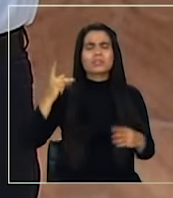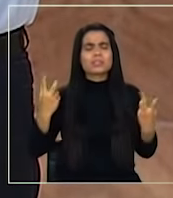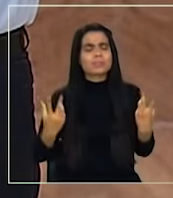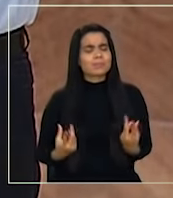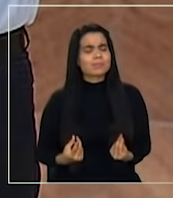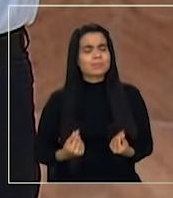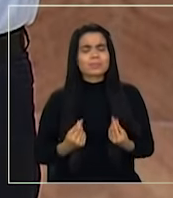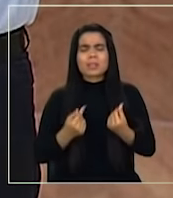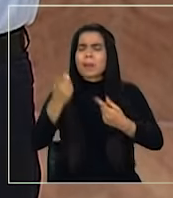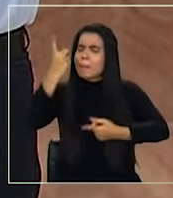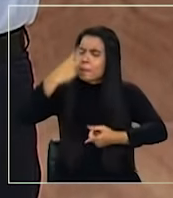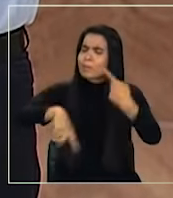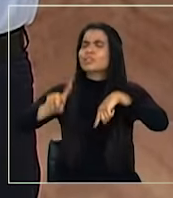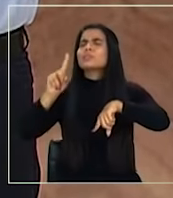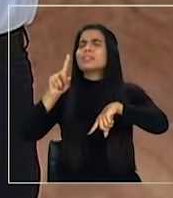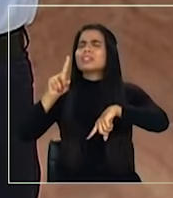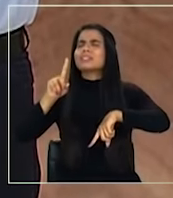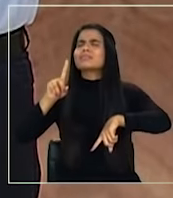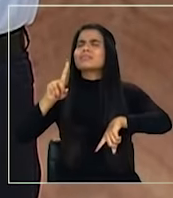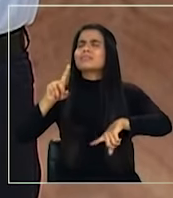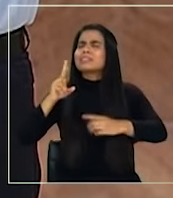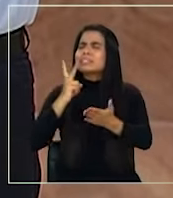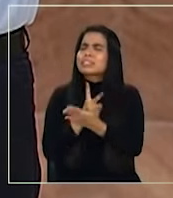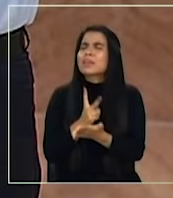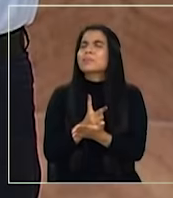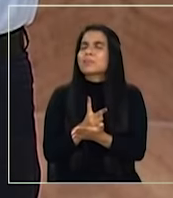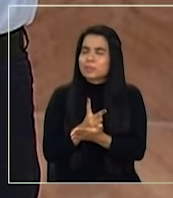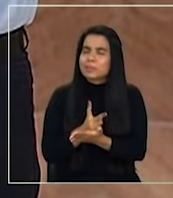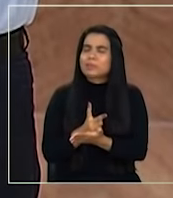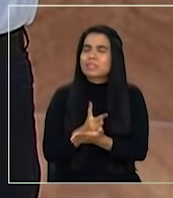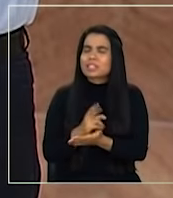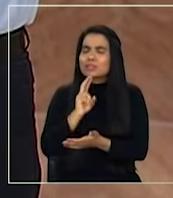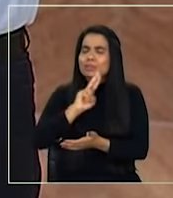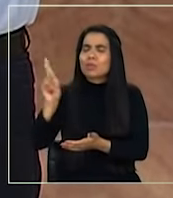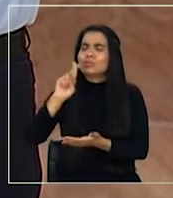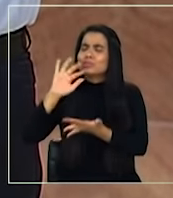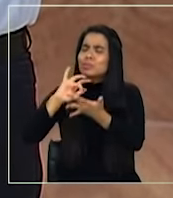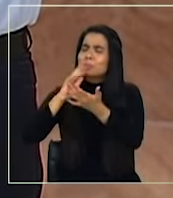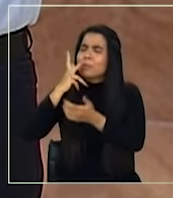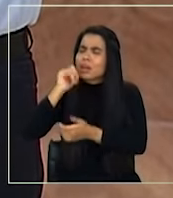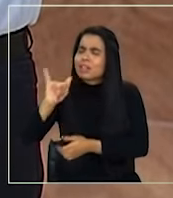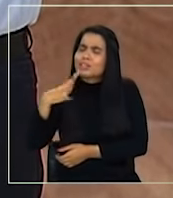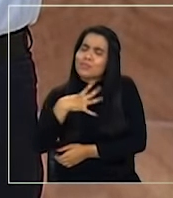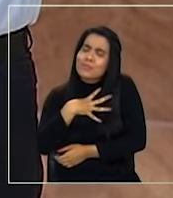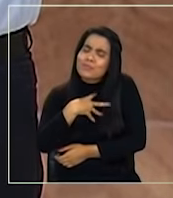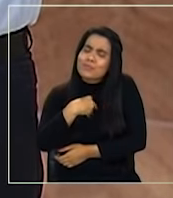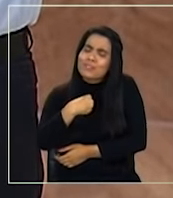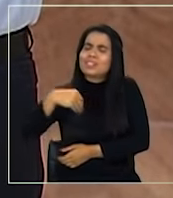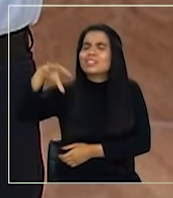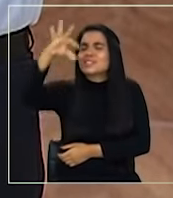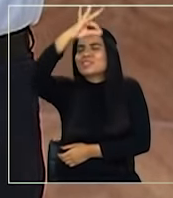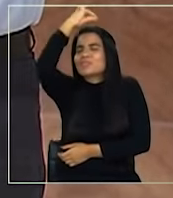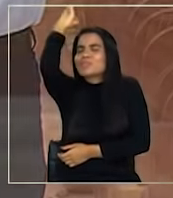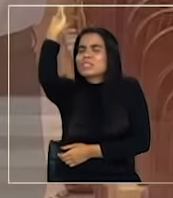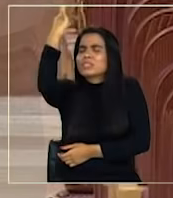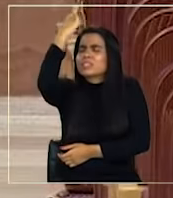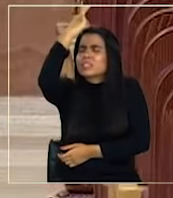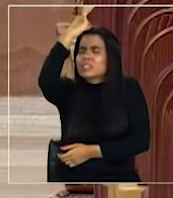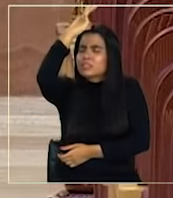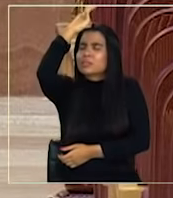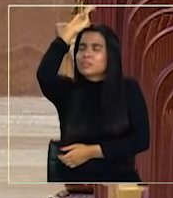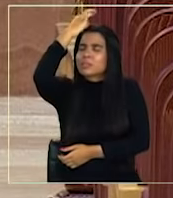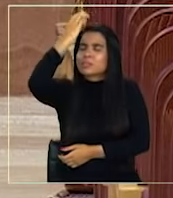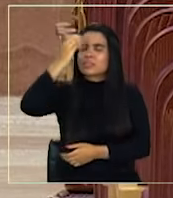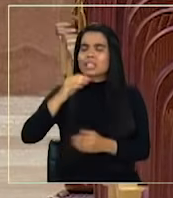enriquecida, prosperada, sobremaneira, em nome do Pai, do Filho e do Espírito